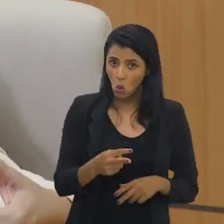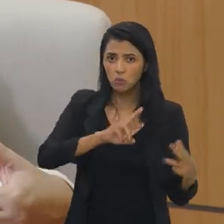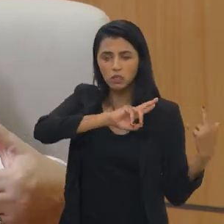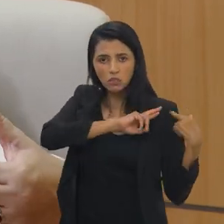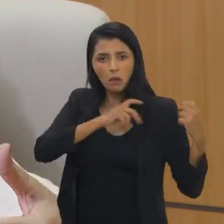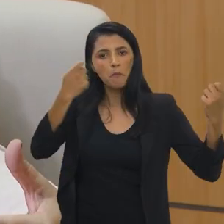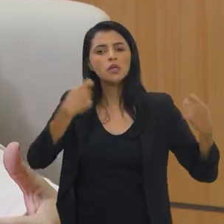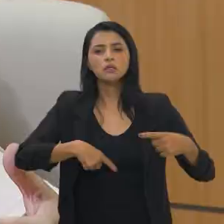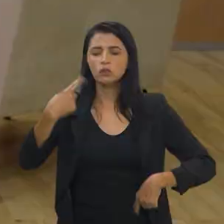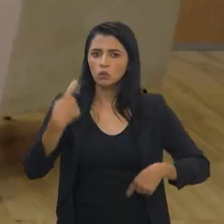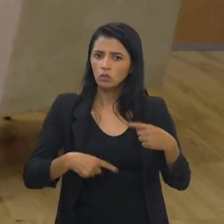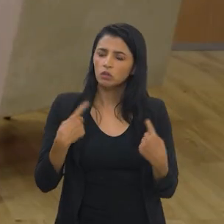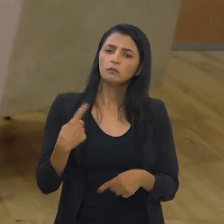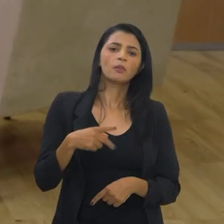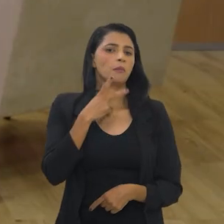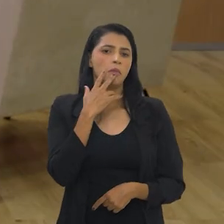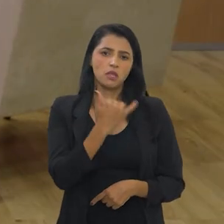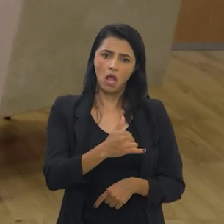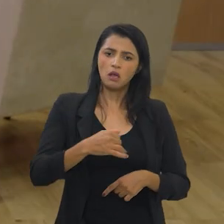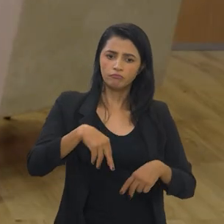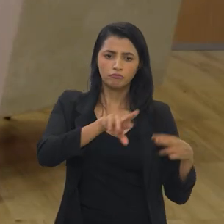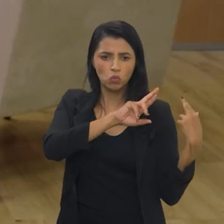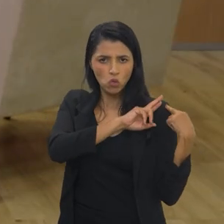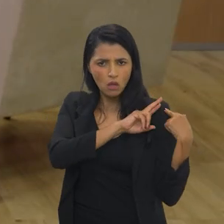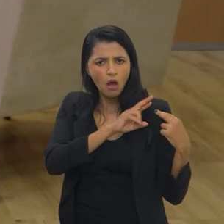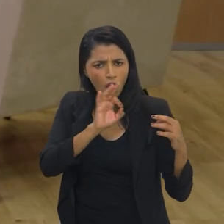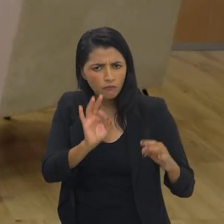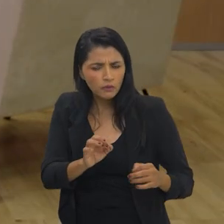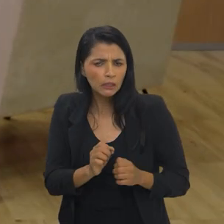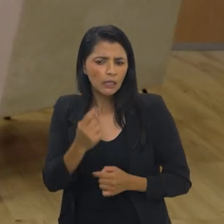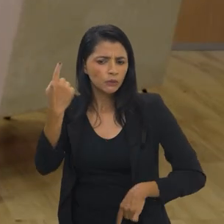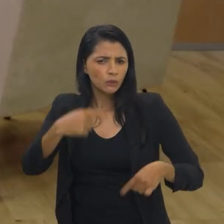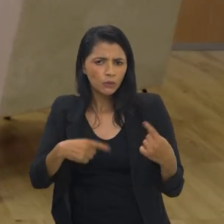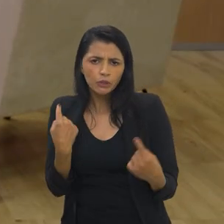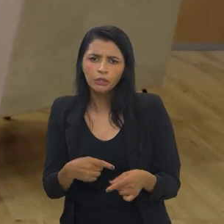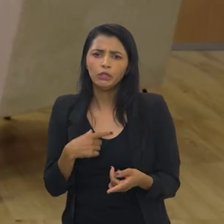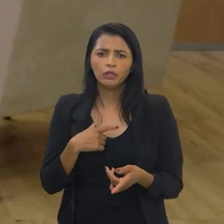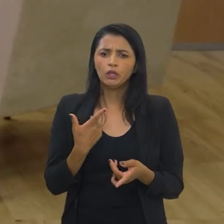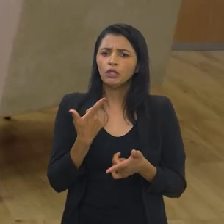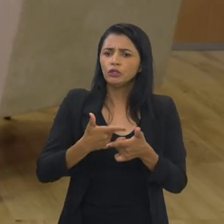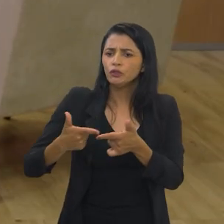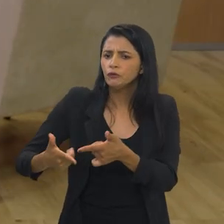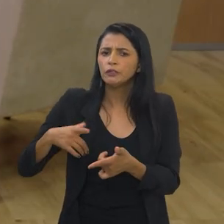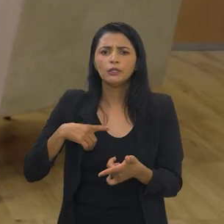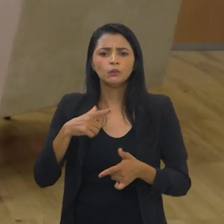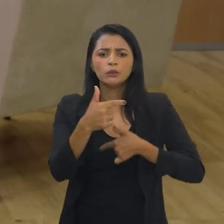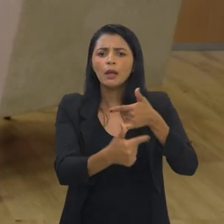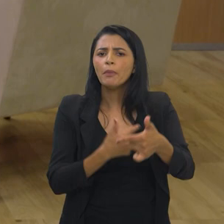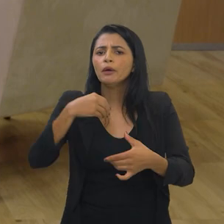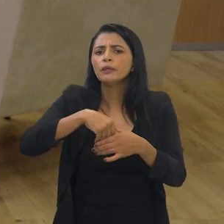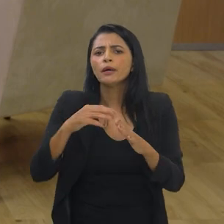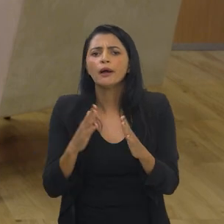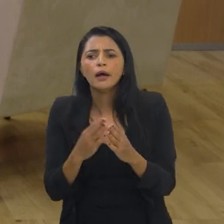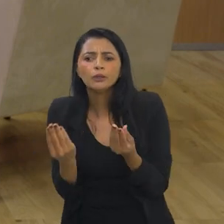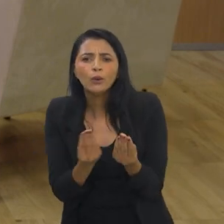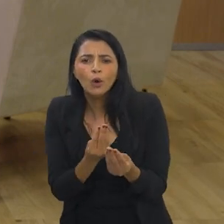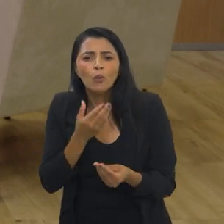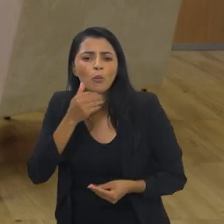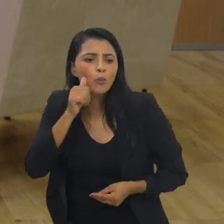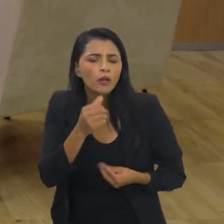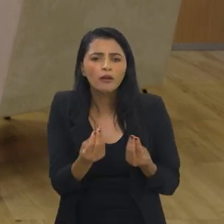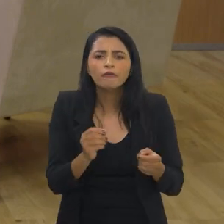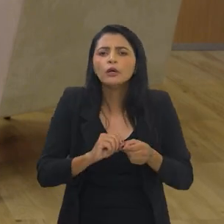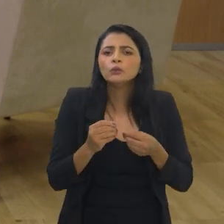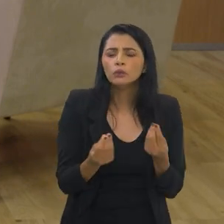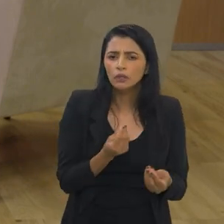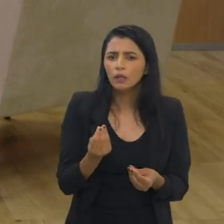Nós somos discutir paternidade responsável nós precisamos discutir a divisão sexual do trabalho dentro de casa e